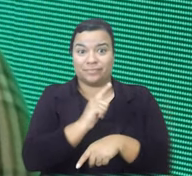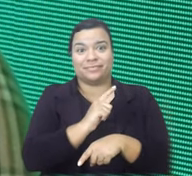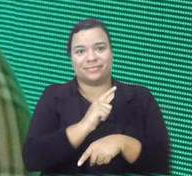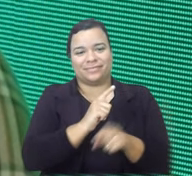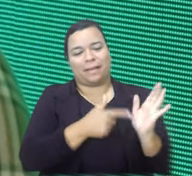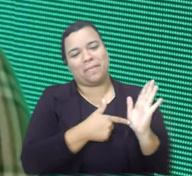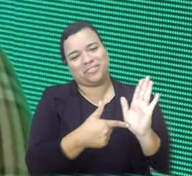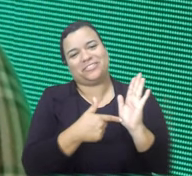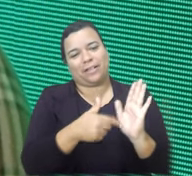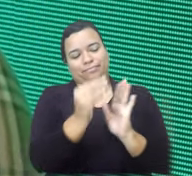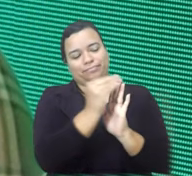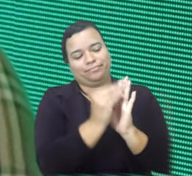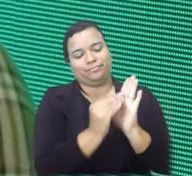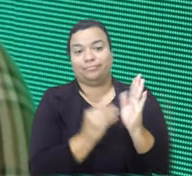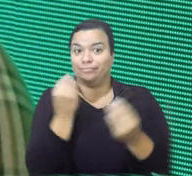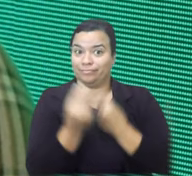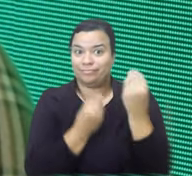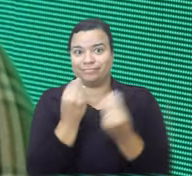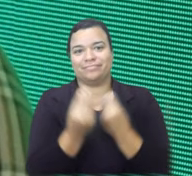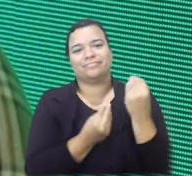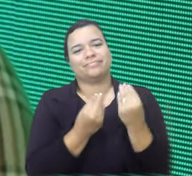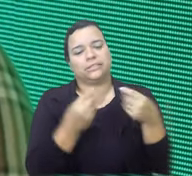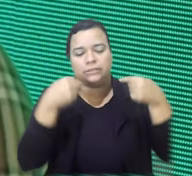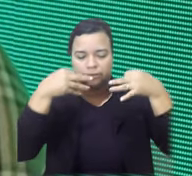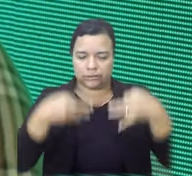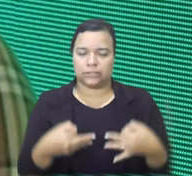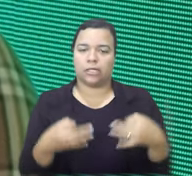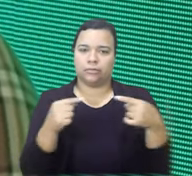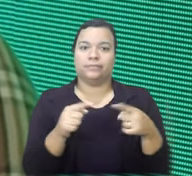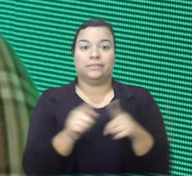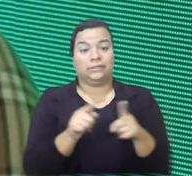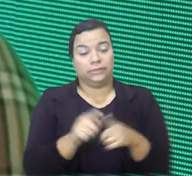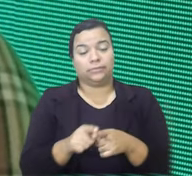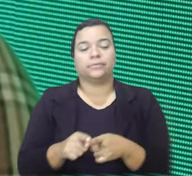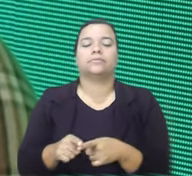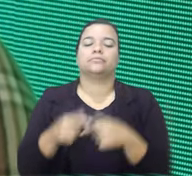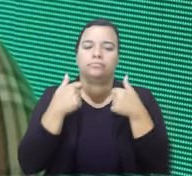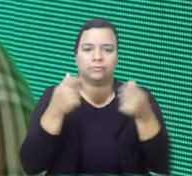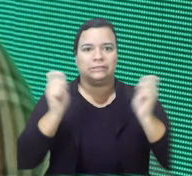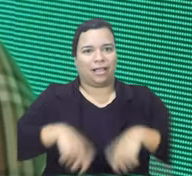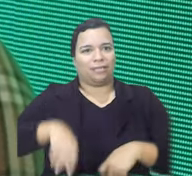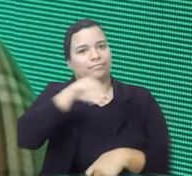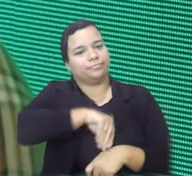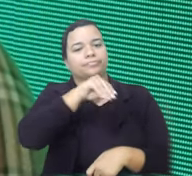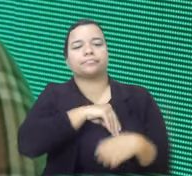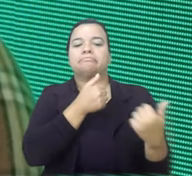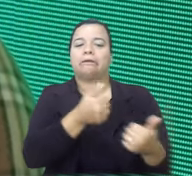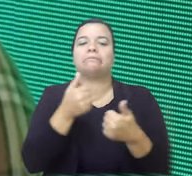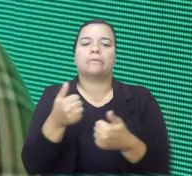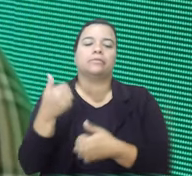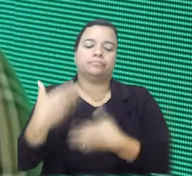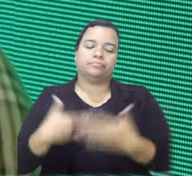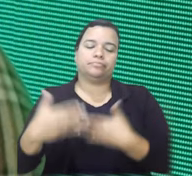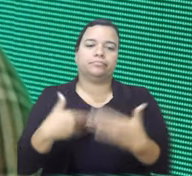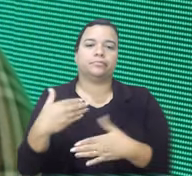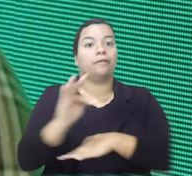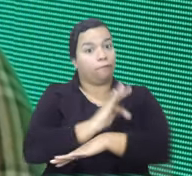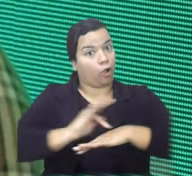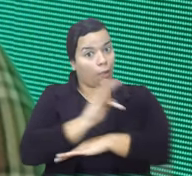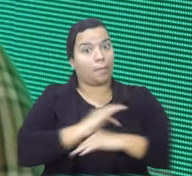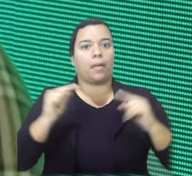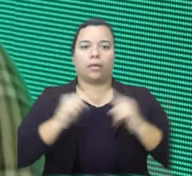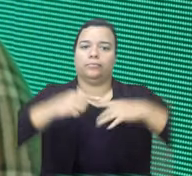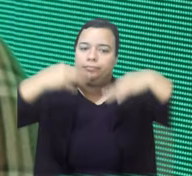para esse preenchimento fazer a coisa mais adequada e faturar né E aí começar a faturar ainda mais e dentro da formalidade que